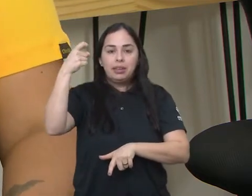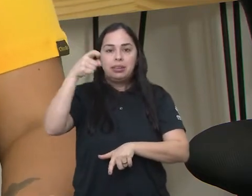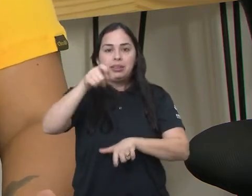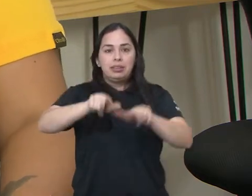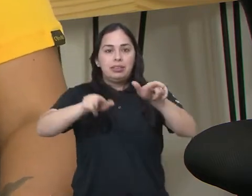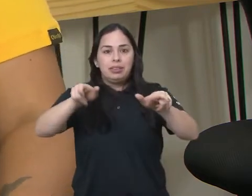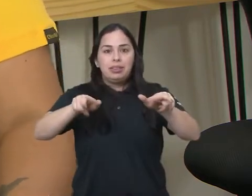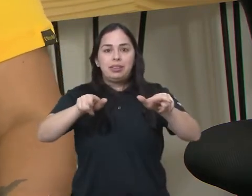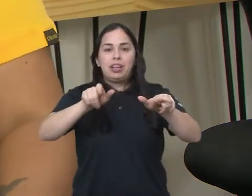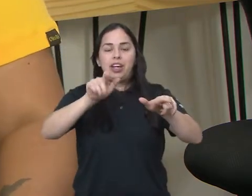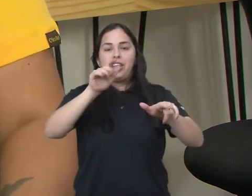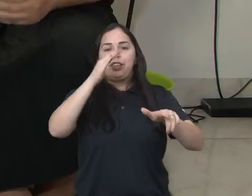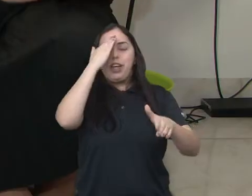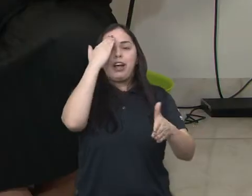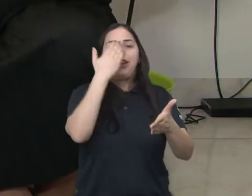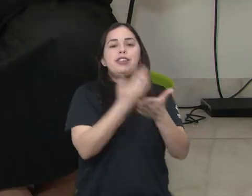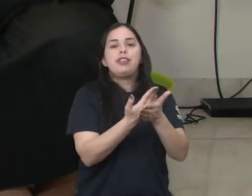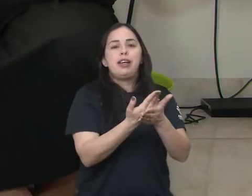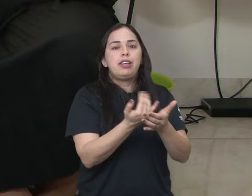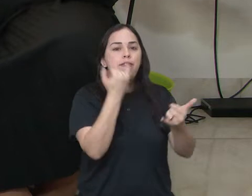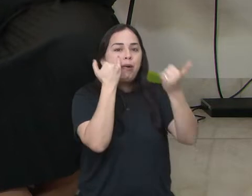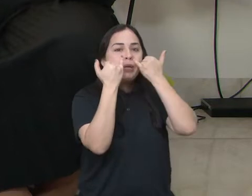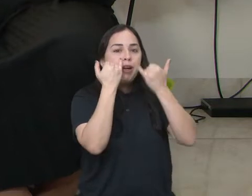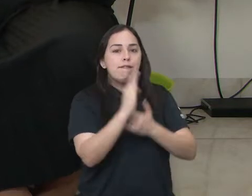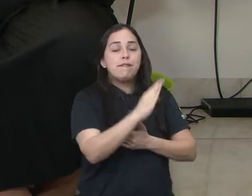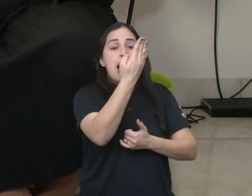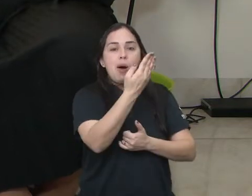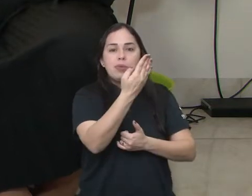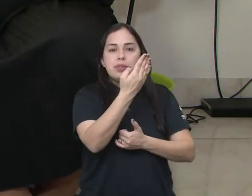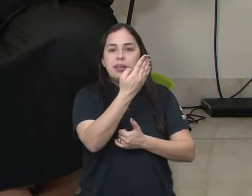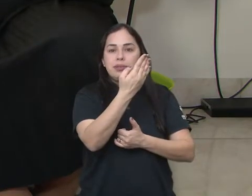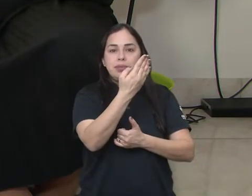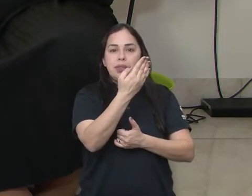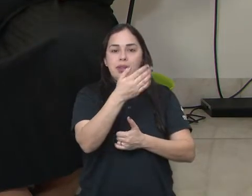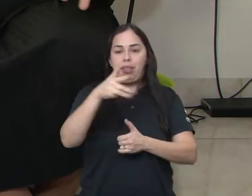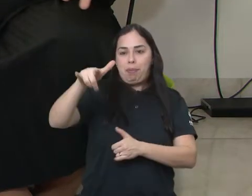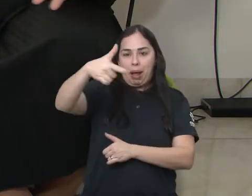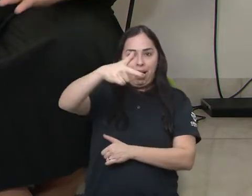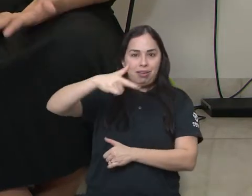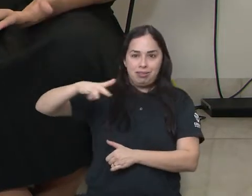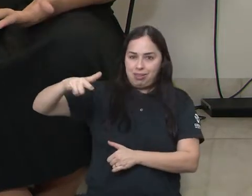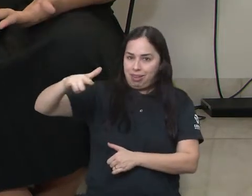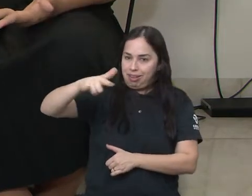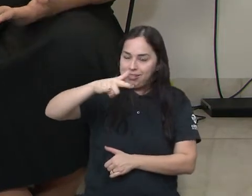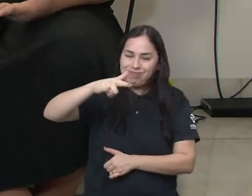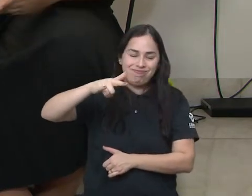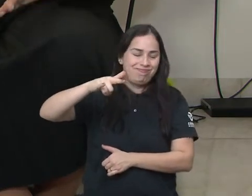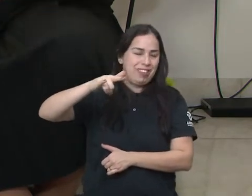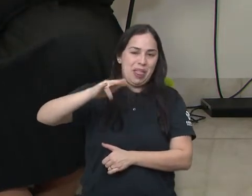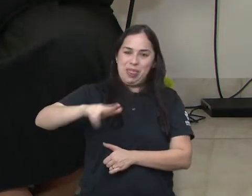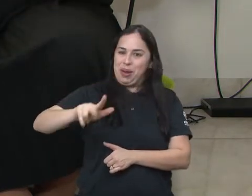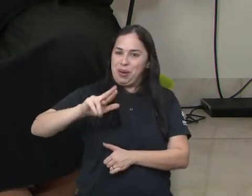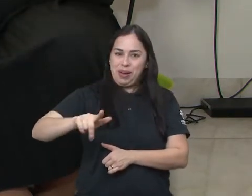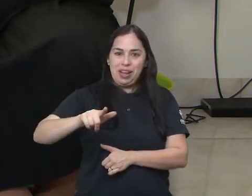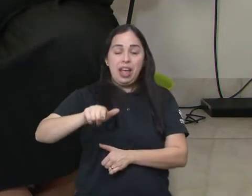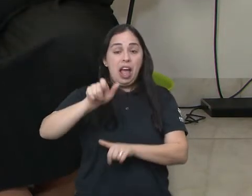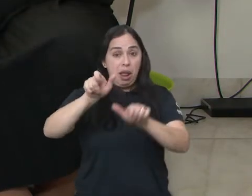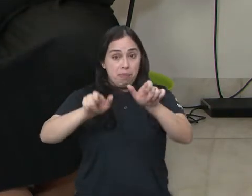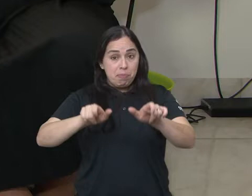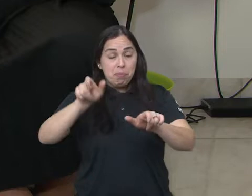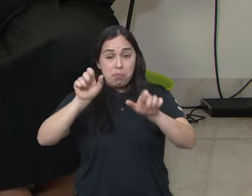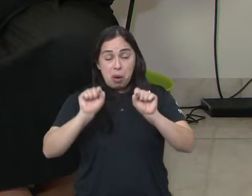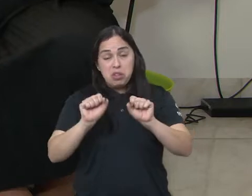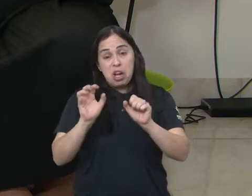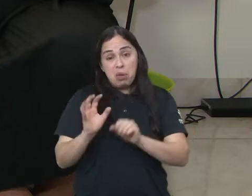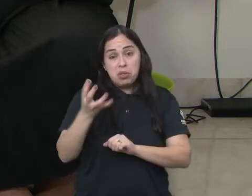delas, elas não acreditam em fake news, elas não caem em um monte de coisa. Não são facilmente manipuladas. Não são manipuladas. Elas podem até, de repente, ter algum tipo de